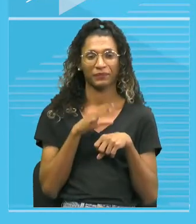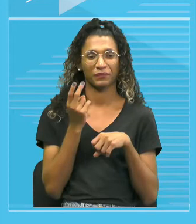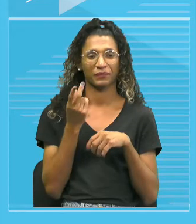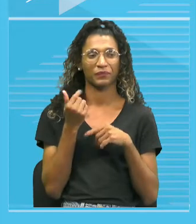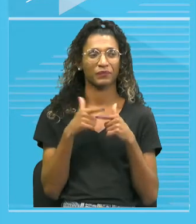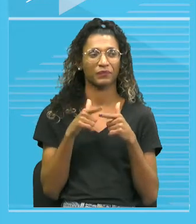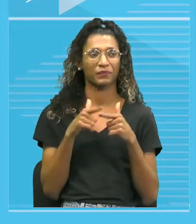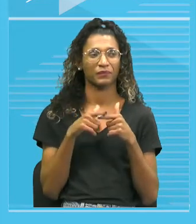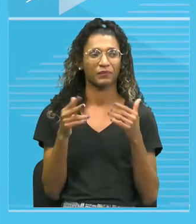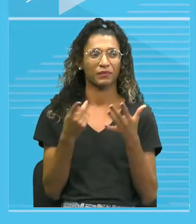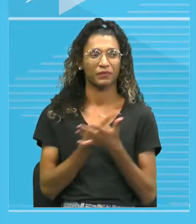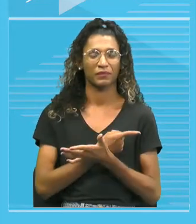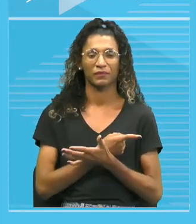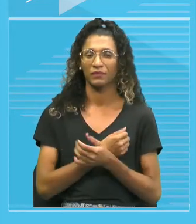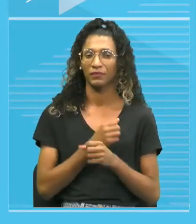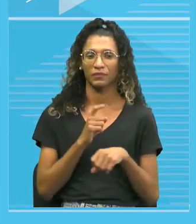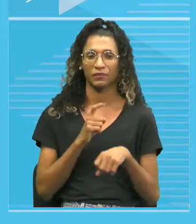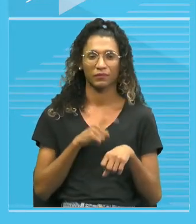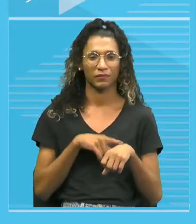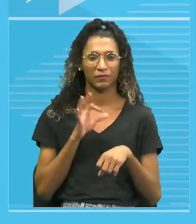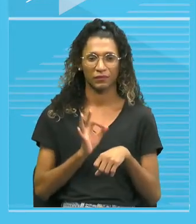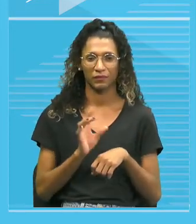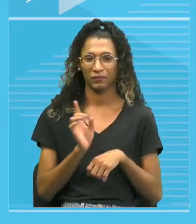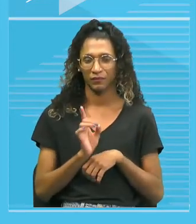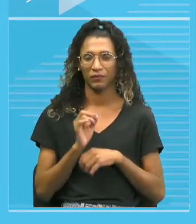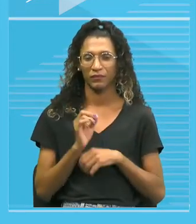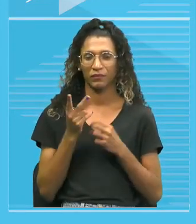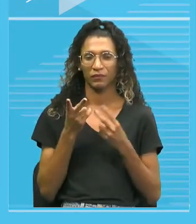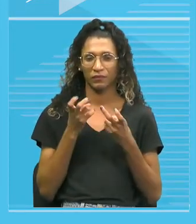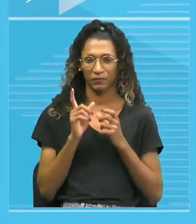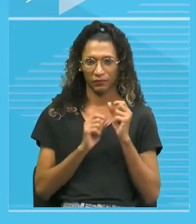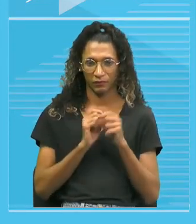ocorre imediatamente, não. Nós vimos aqui os chamados